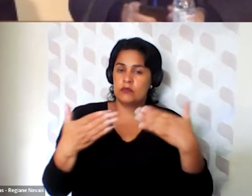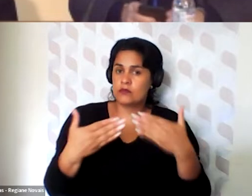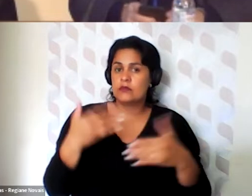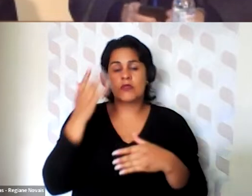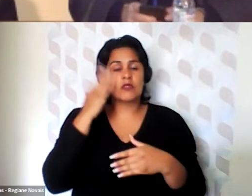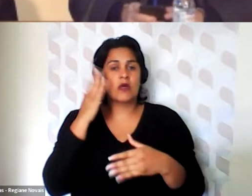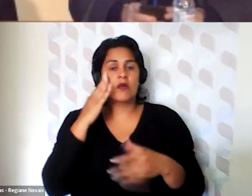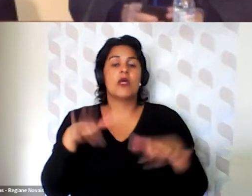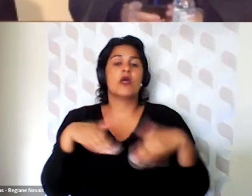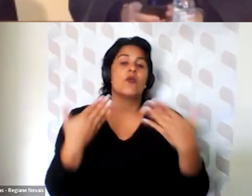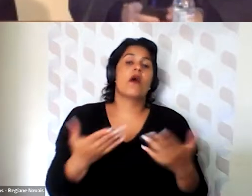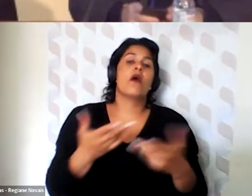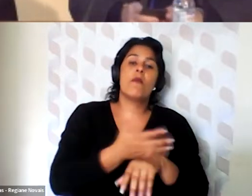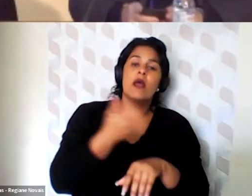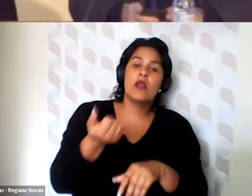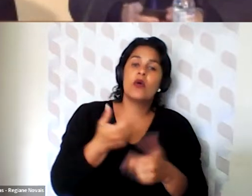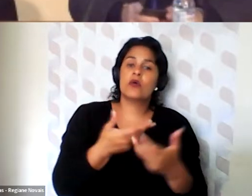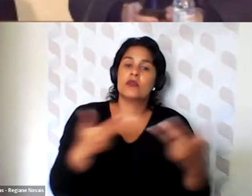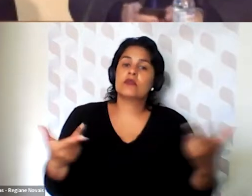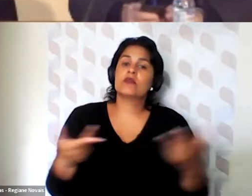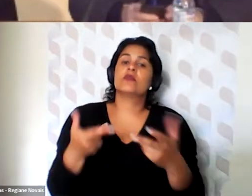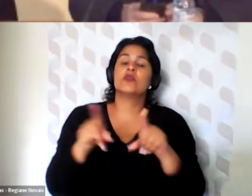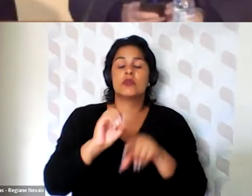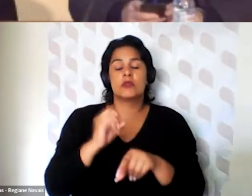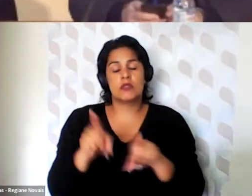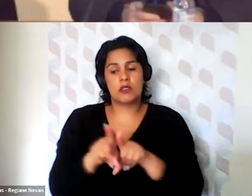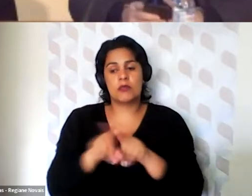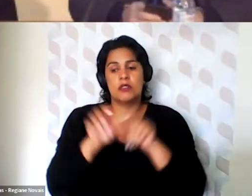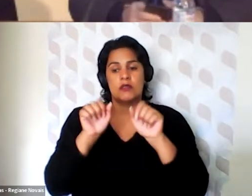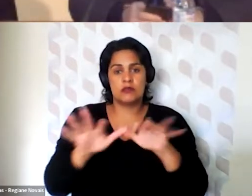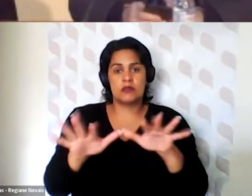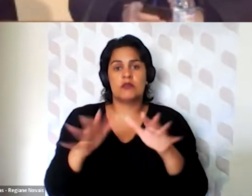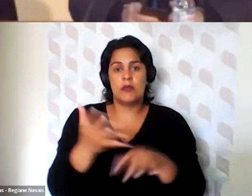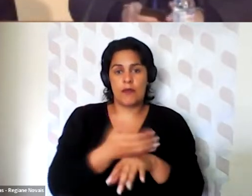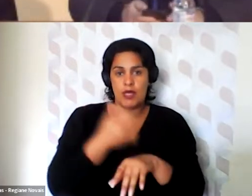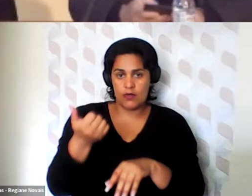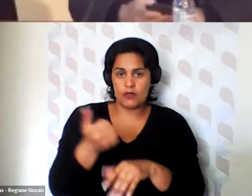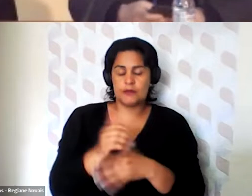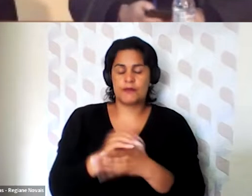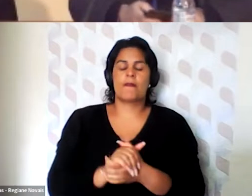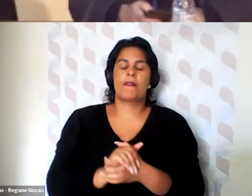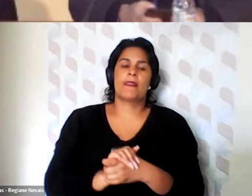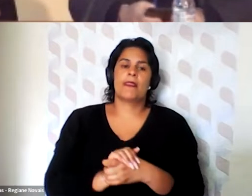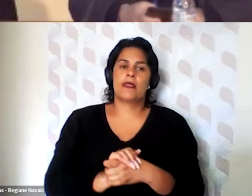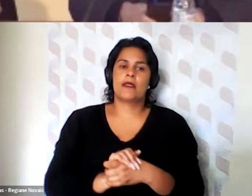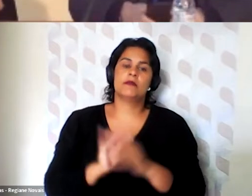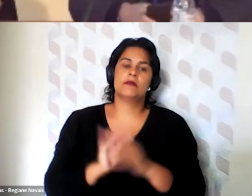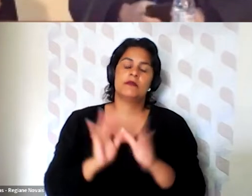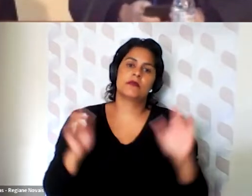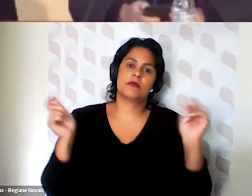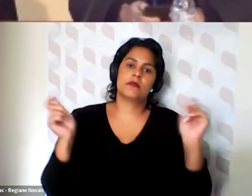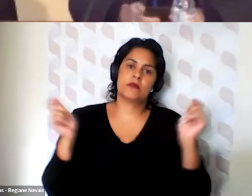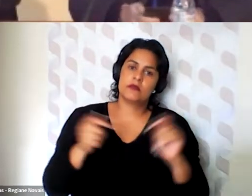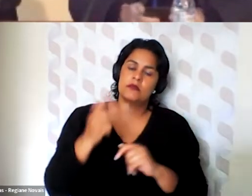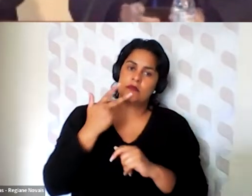mais diversas áreas, a OCDE tem um escopo vastíssimo, cobre praticamente todas as políticas públicas, exceto defesa.